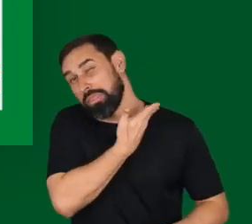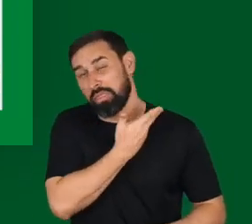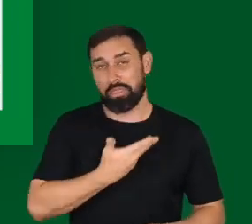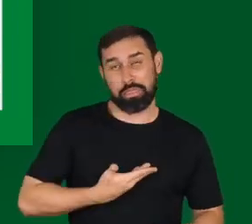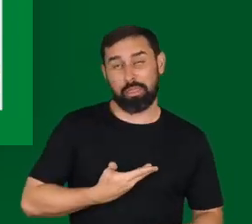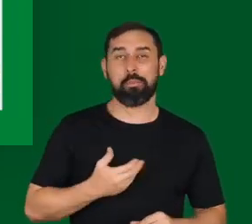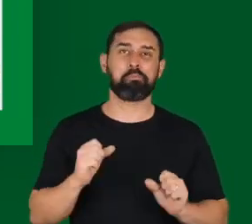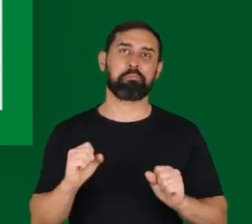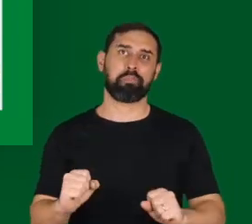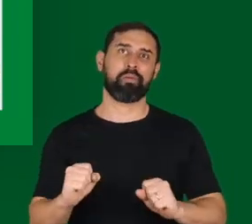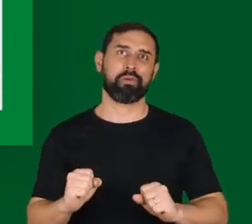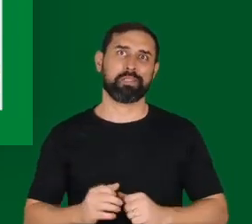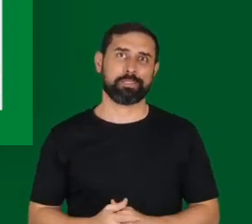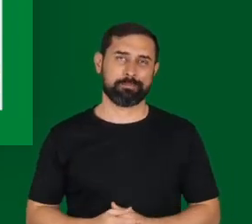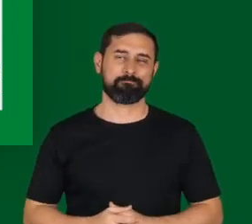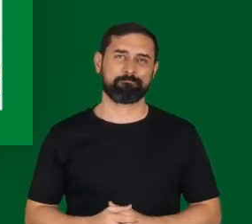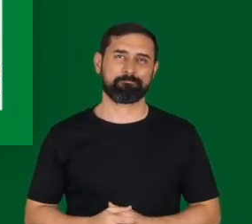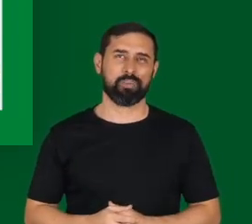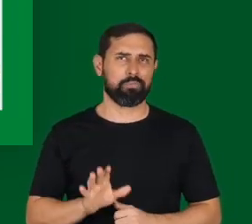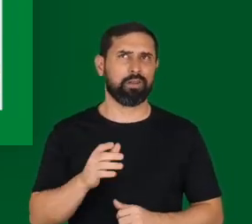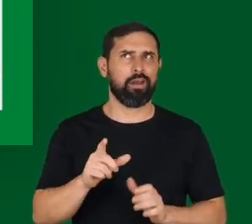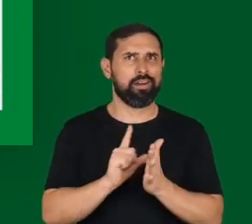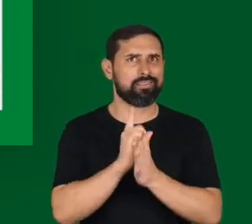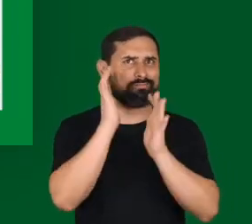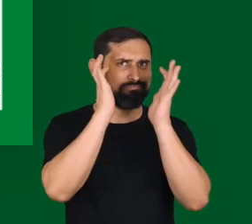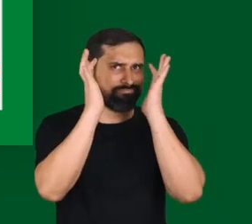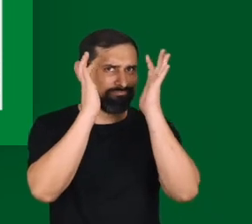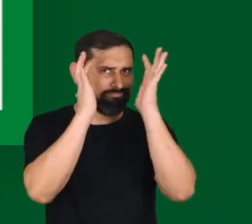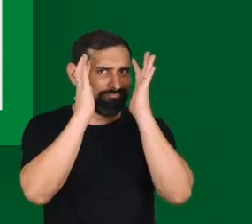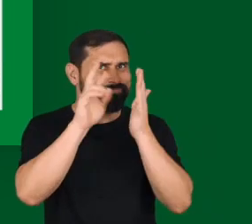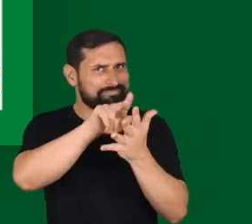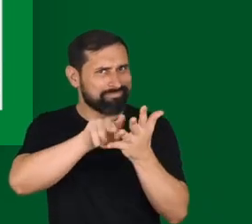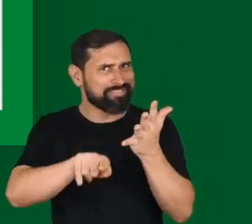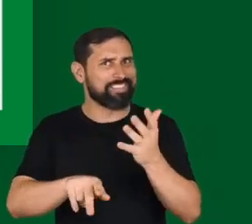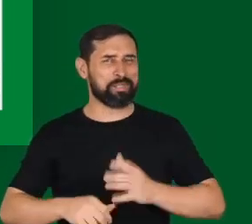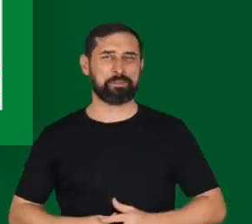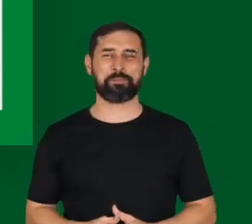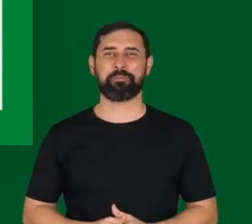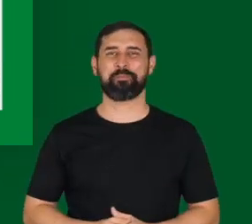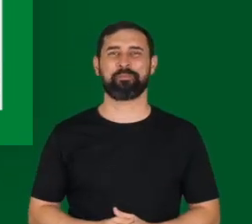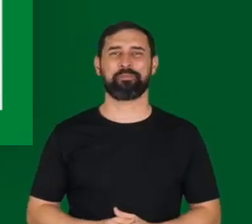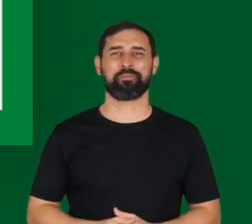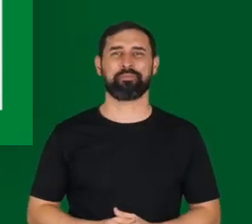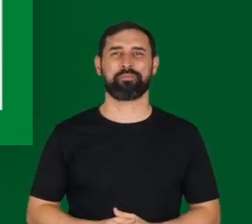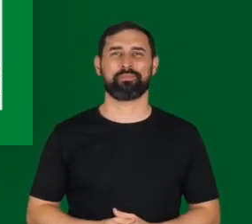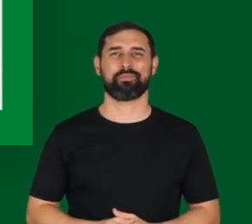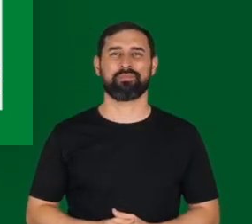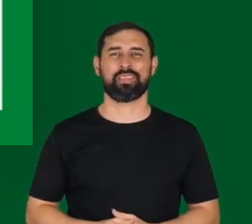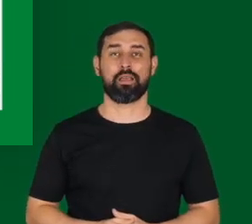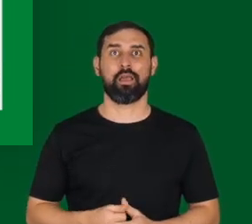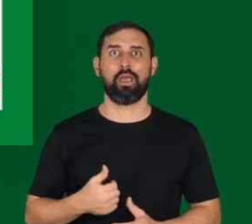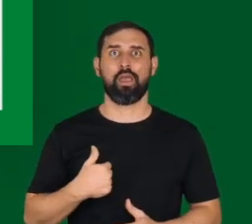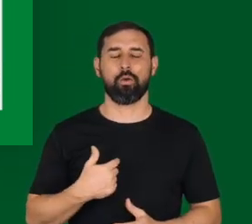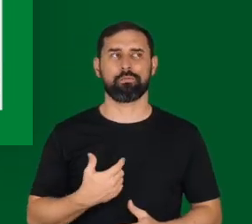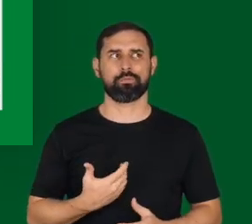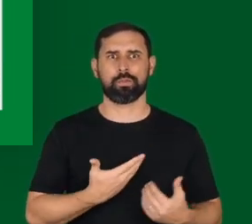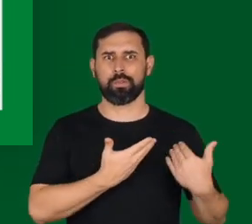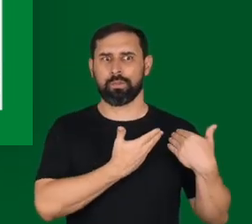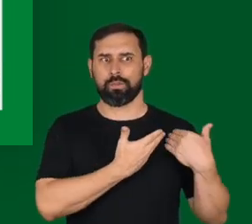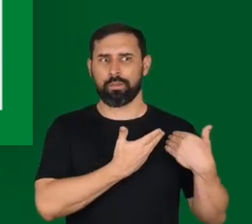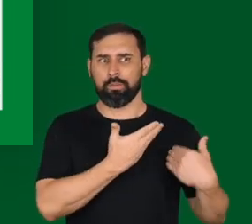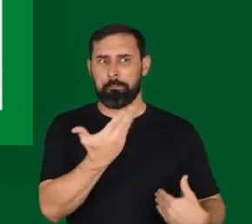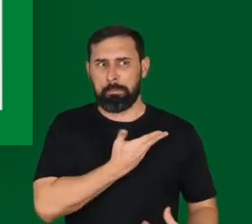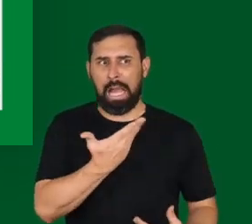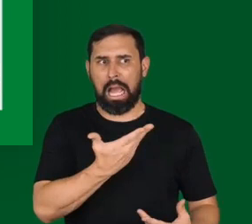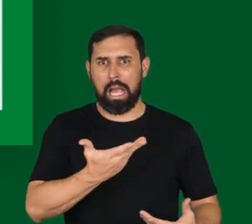tórax. Então, são lesões que a gente pode encontrar se pensando na física do trauma. Então, quando que eu vou suspeitar se o